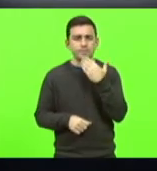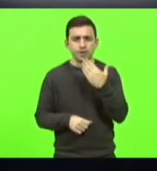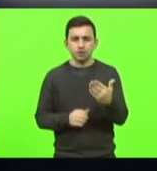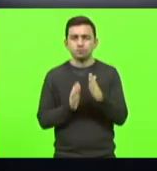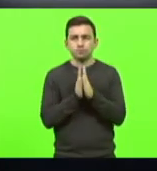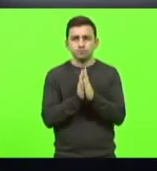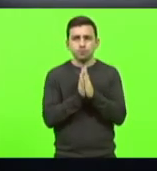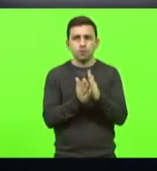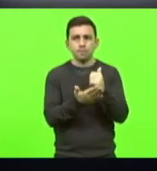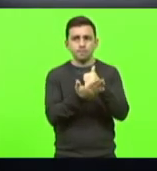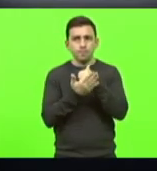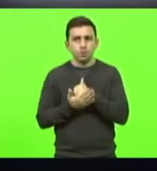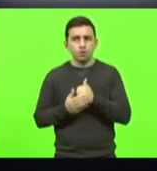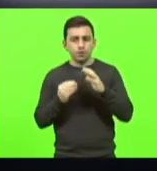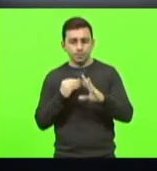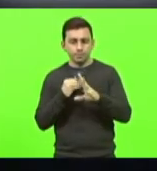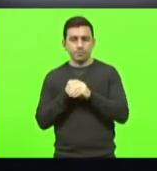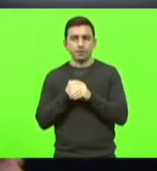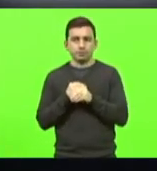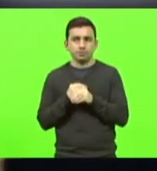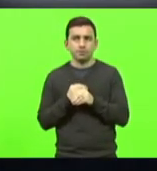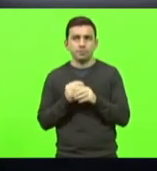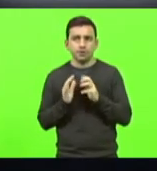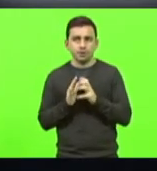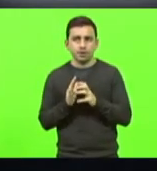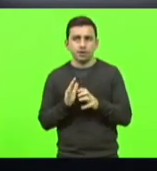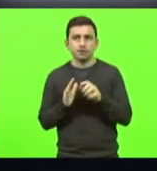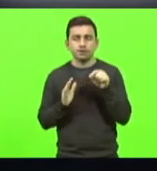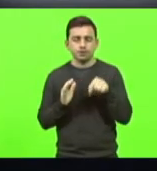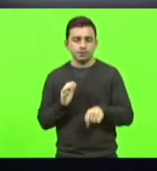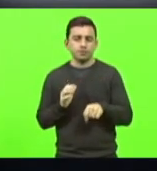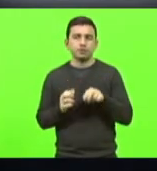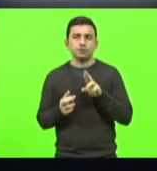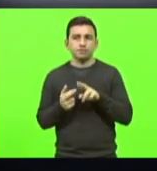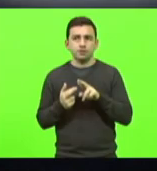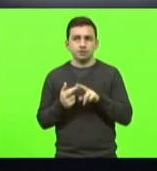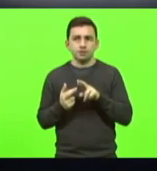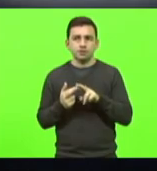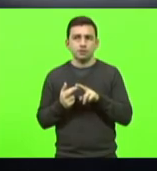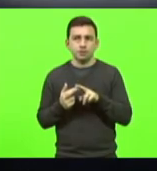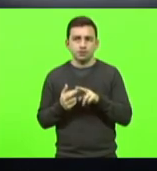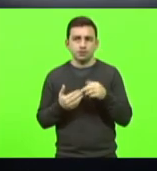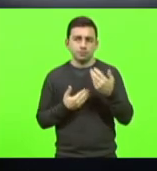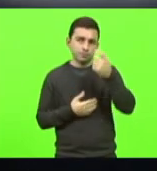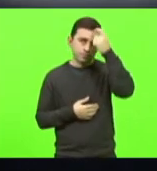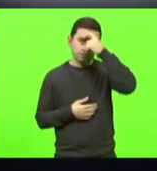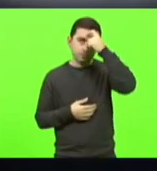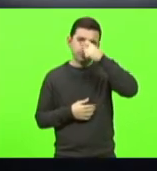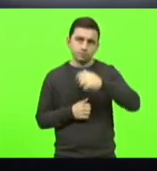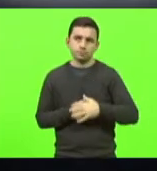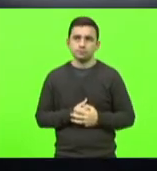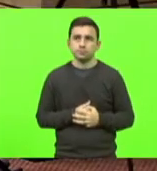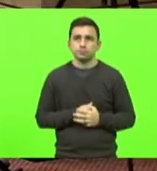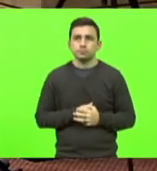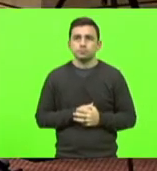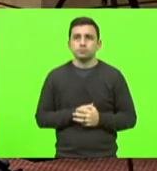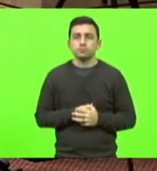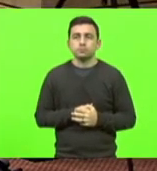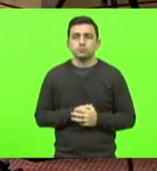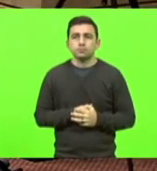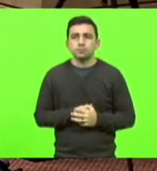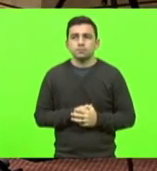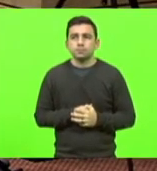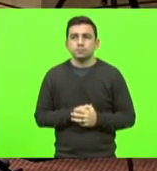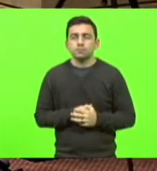apoio a emenda de bancada aqui referendada pelo Deputado Mauricio eskudlark obrigado a a